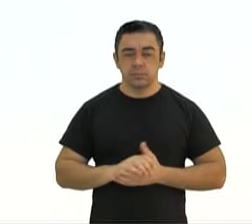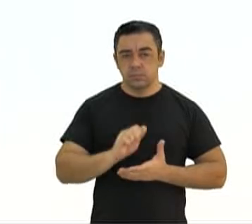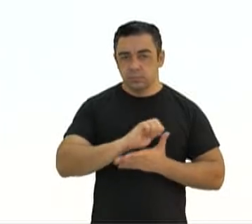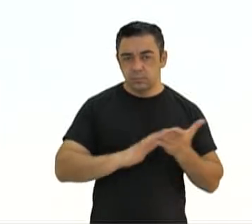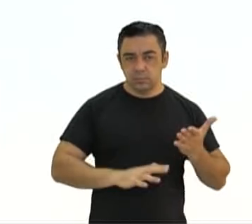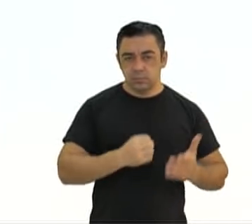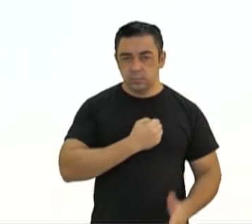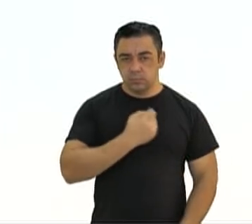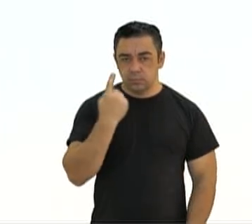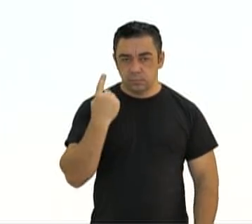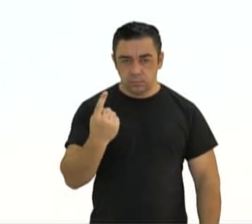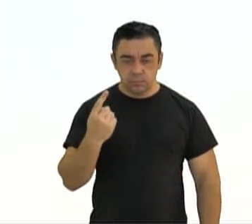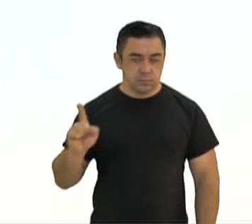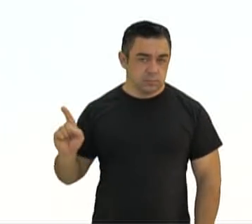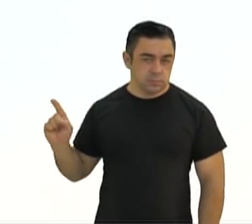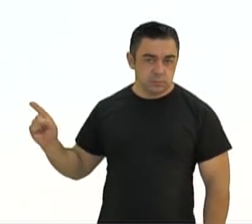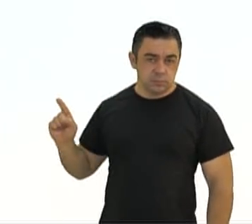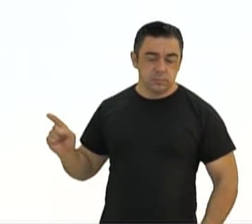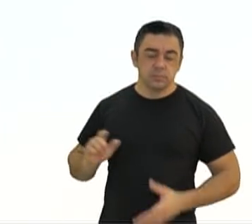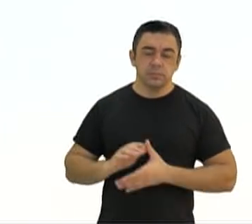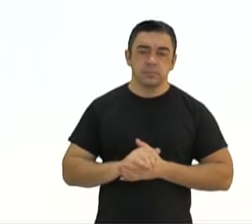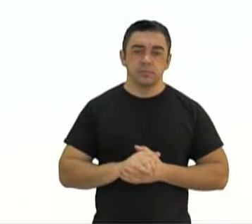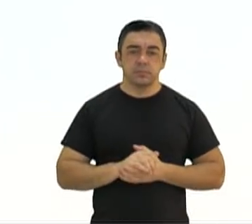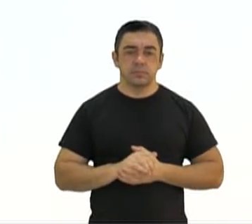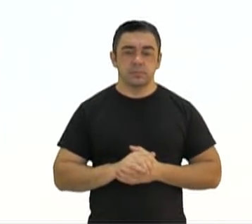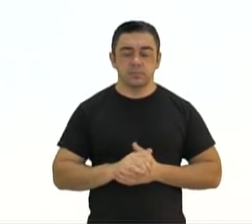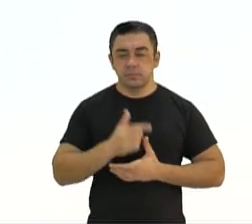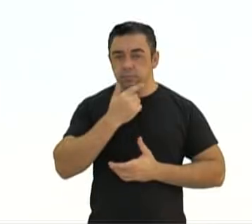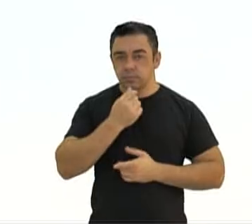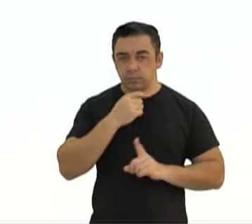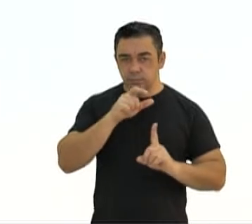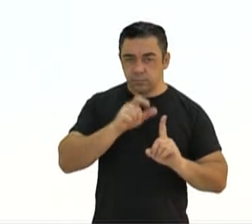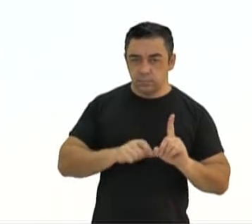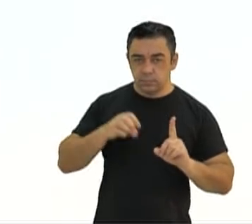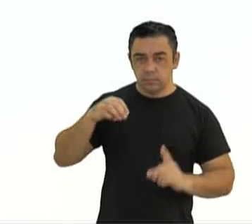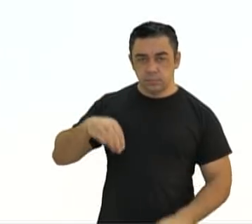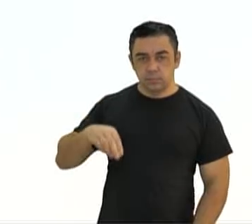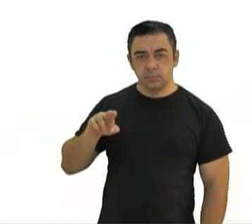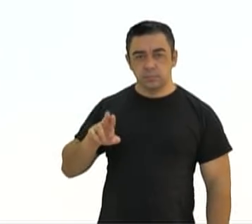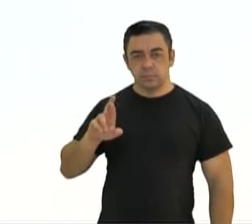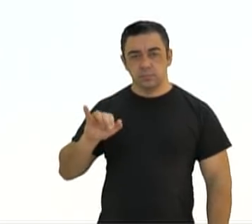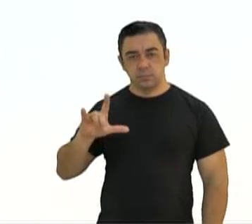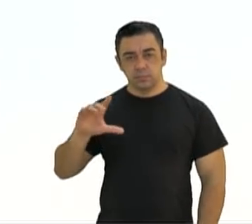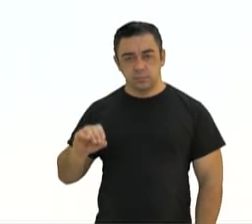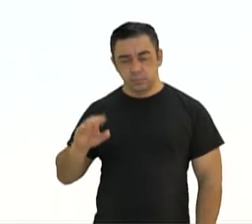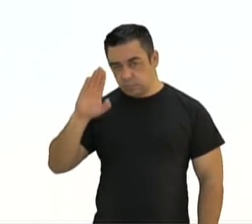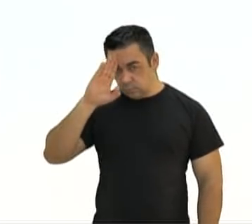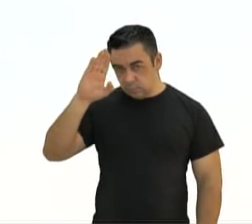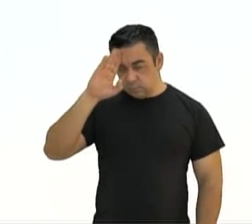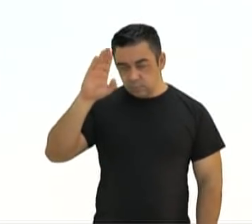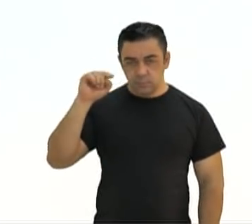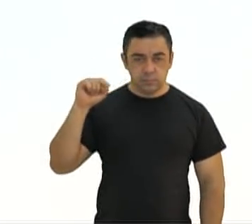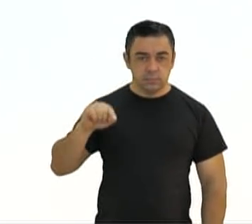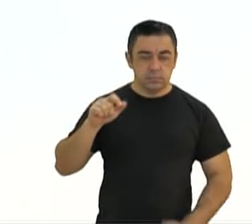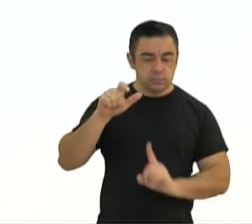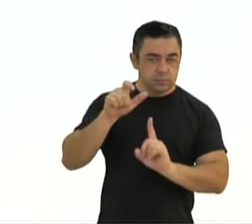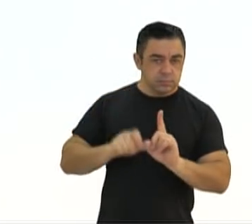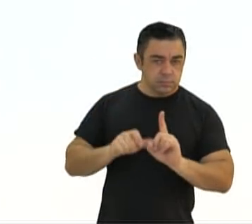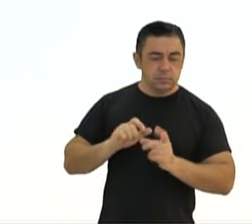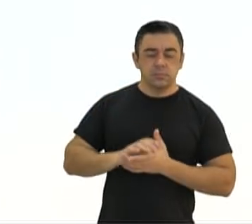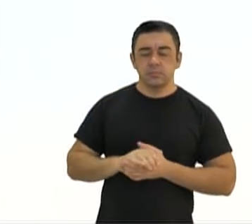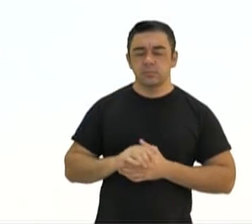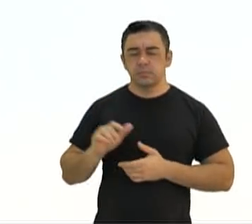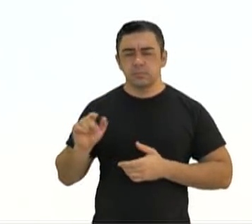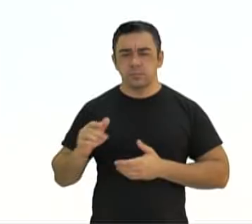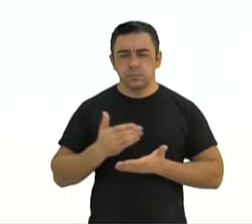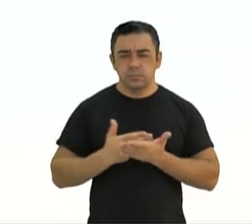Vamos para a primeira atividade desta aula. Murilo, um dos personagens principais da revista Relatos Azuis, começou